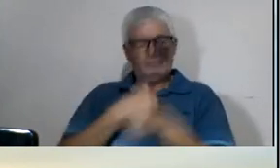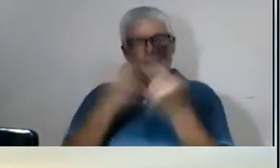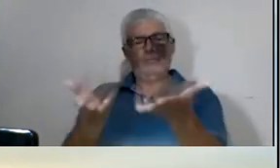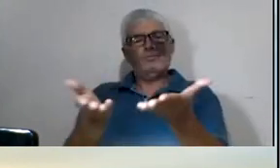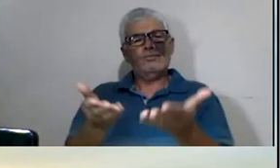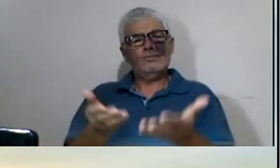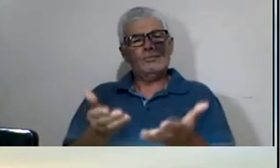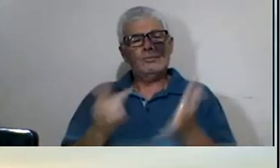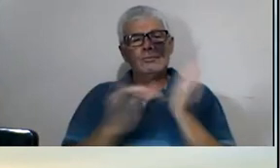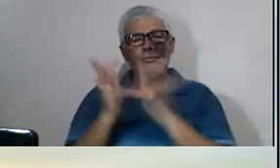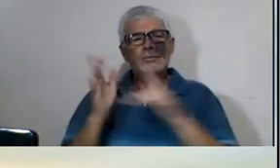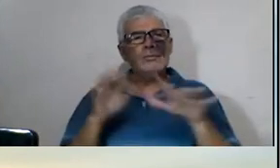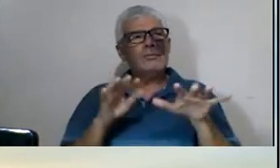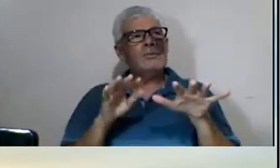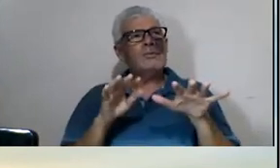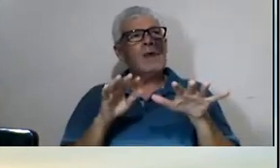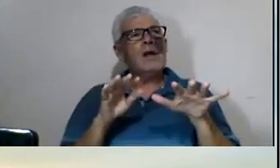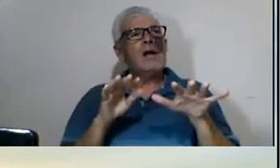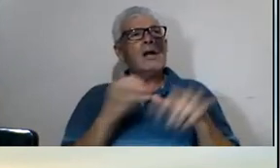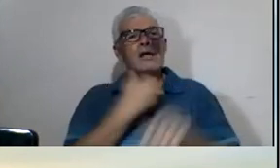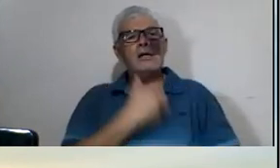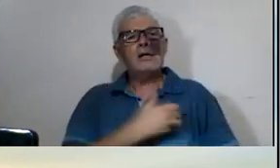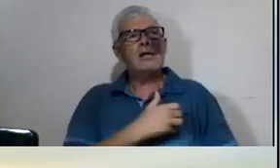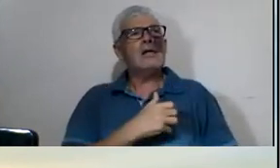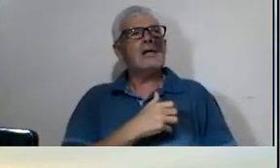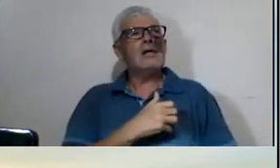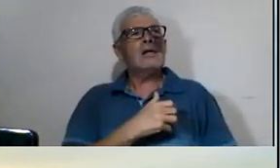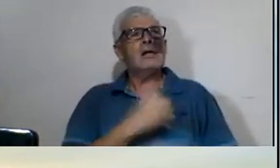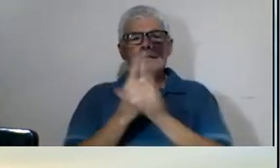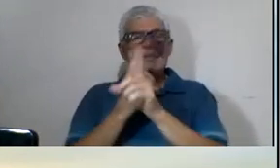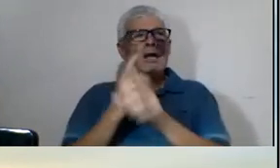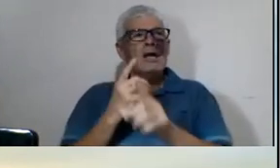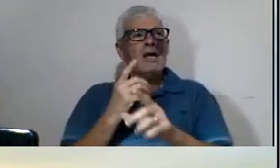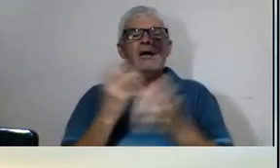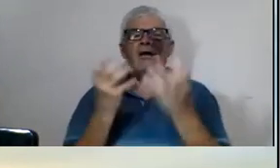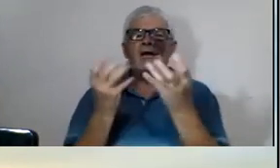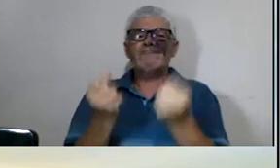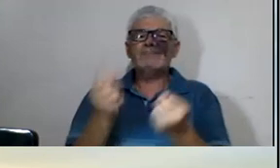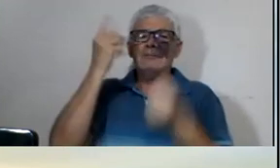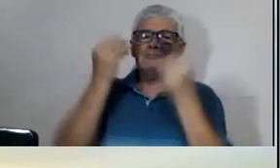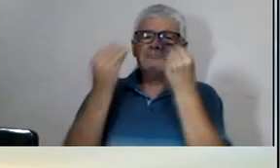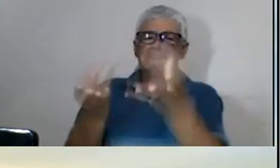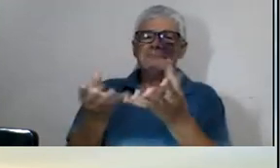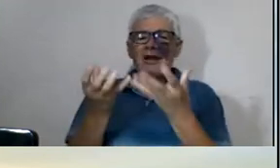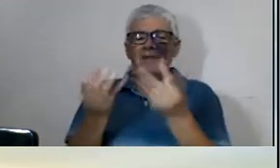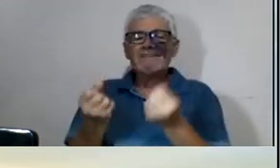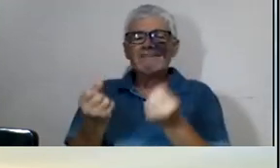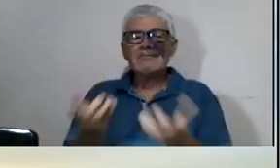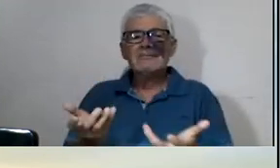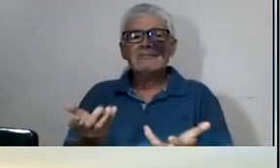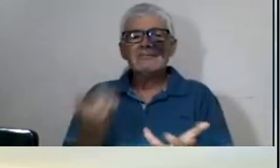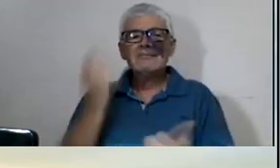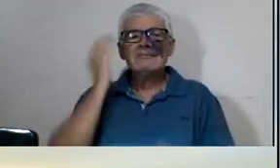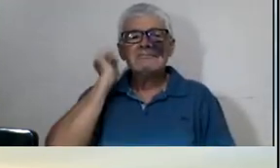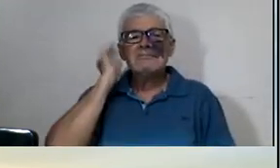na verdade, o Ageu ele teve que dar uma repreensão no pessoal e também uma injeção